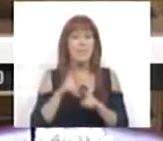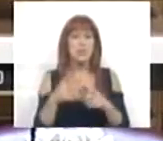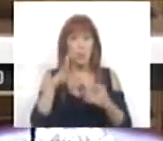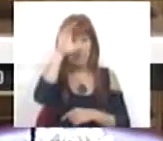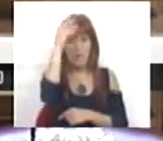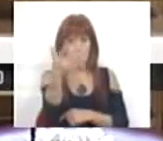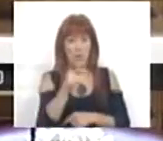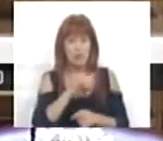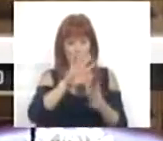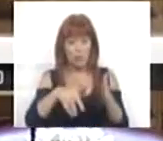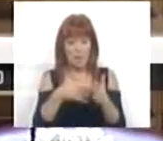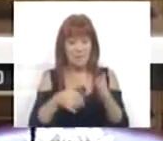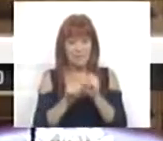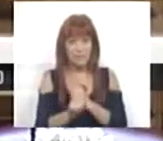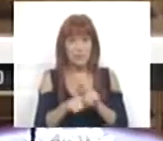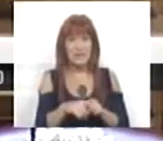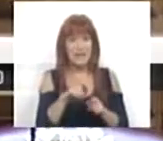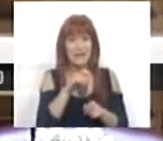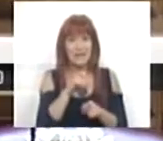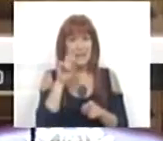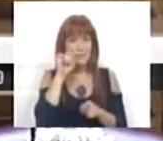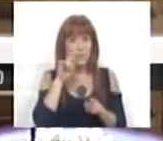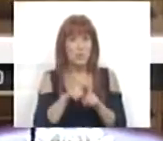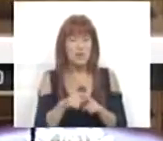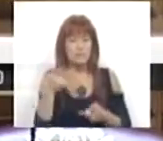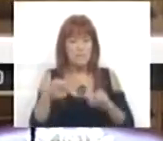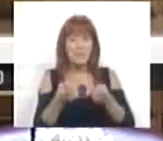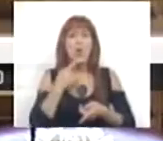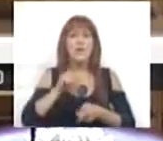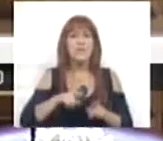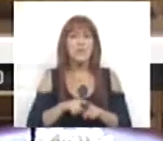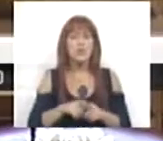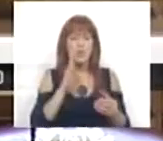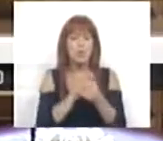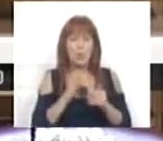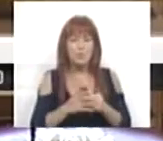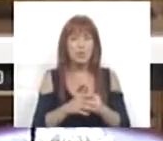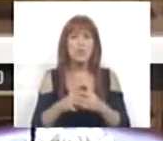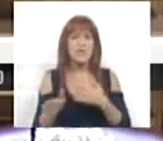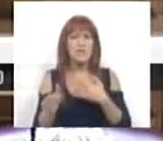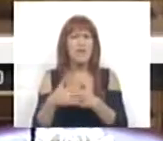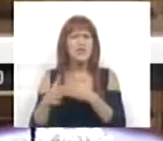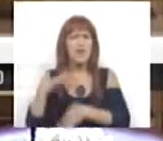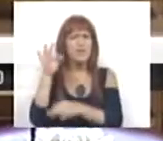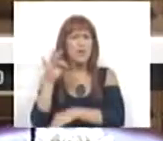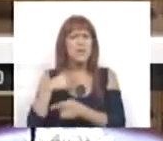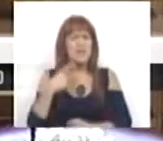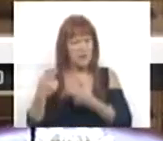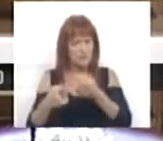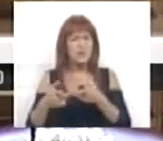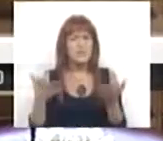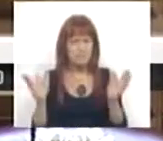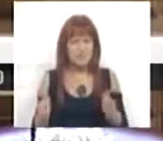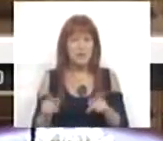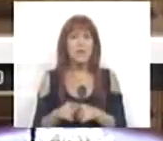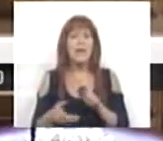atual Governo, no seu programa, defende a reavaliação do processo de extinção de freguesias. É assim